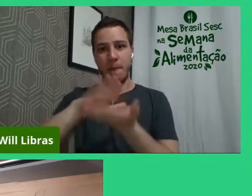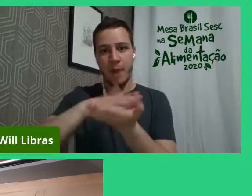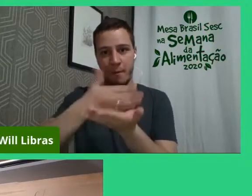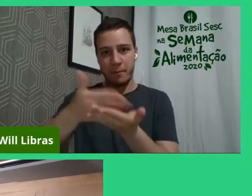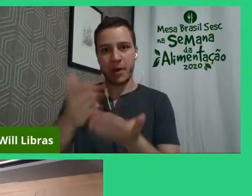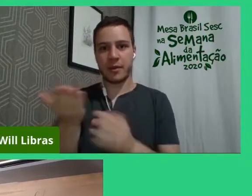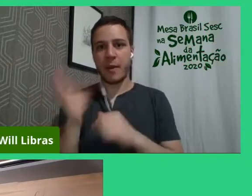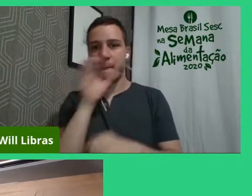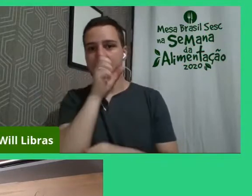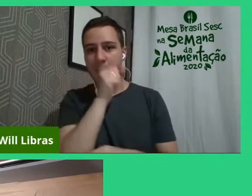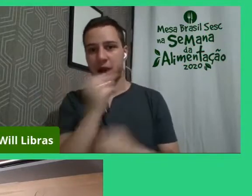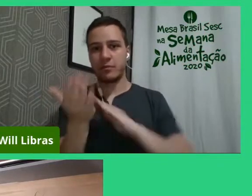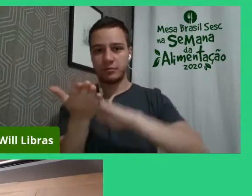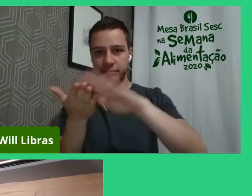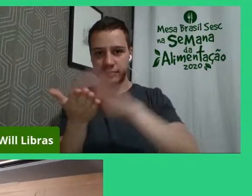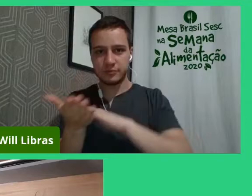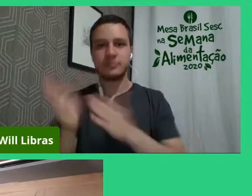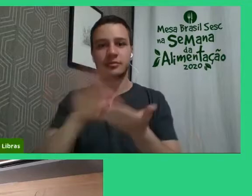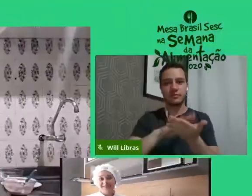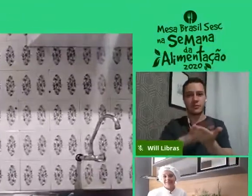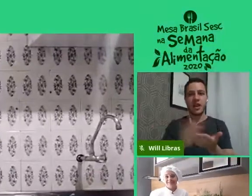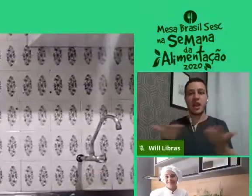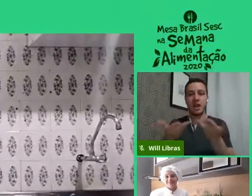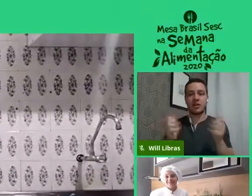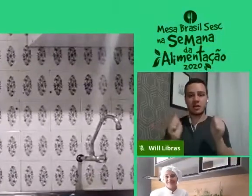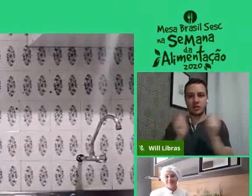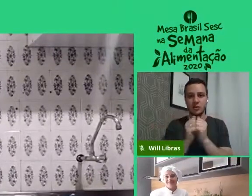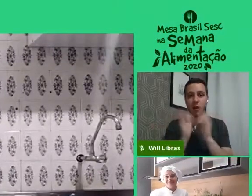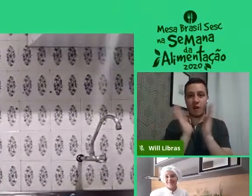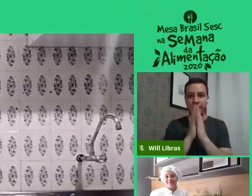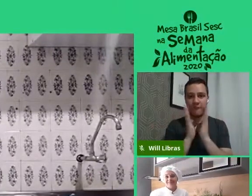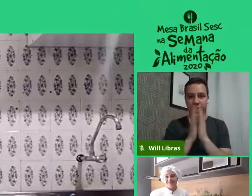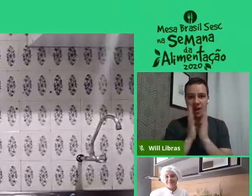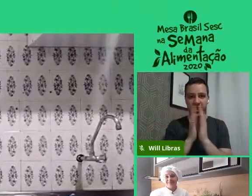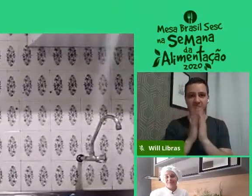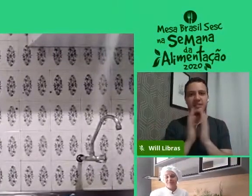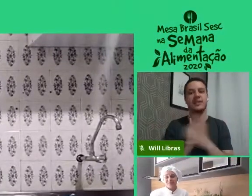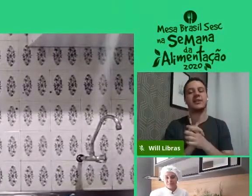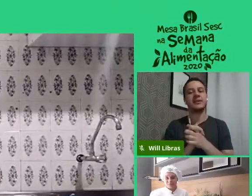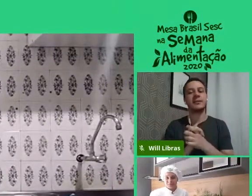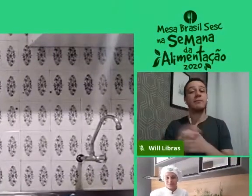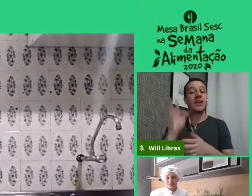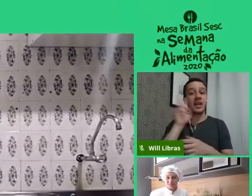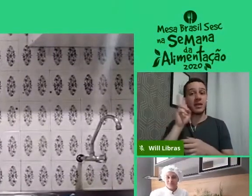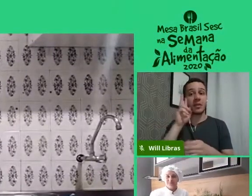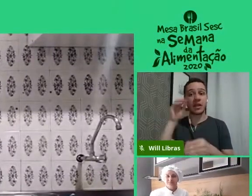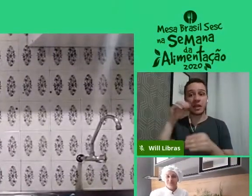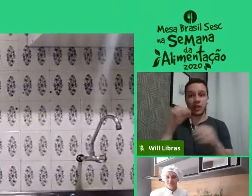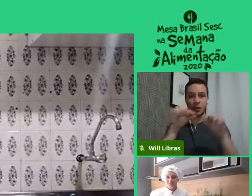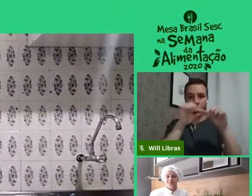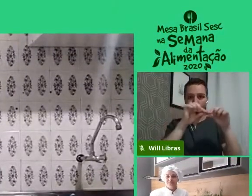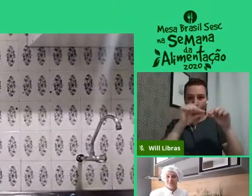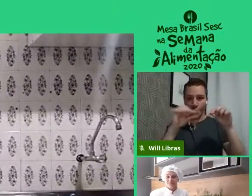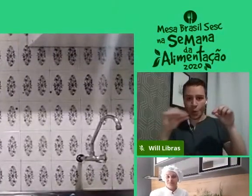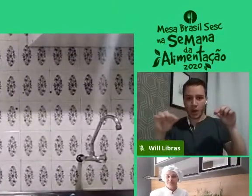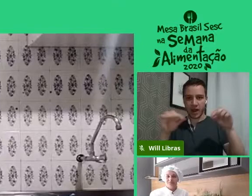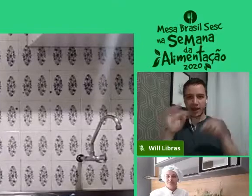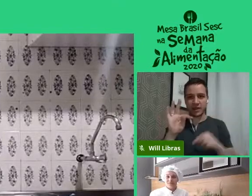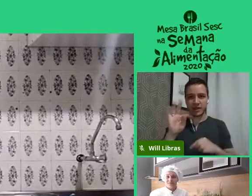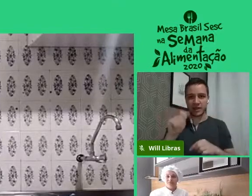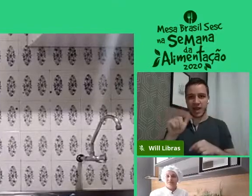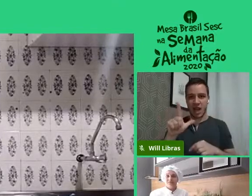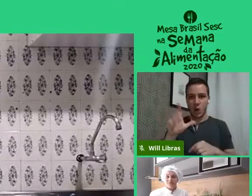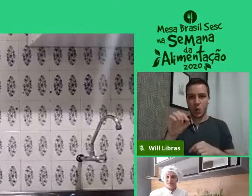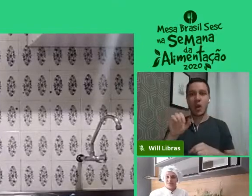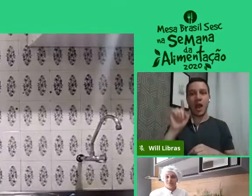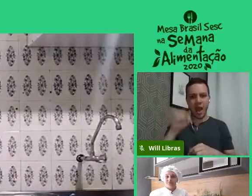acrescentando alface, né. Não esqueçam que essa parte central, né, das folhas, esses talos, são